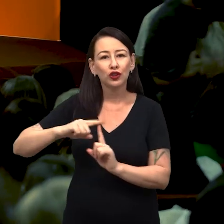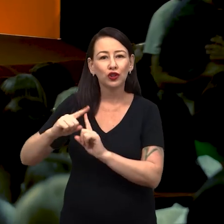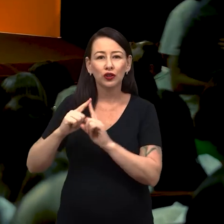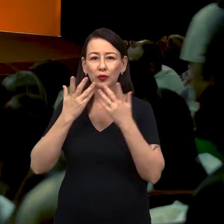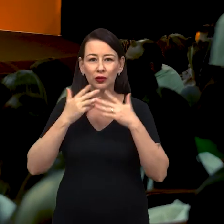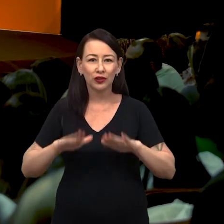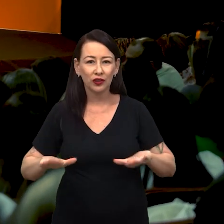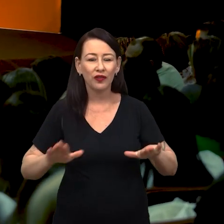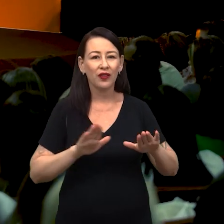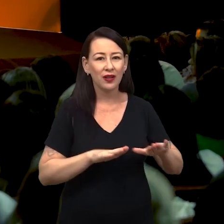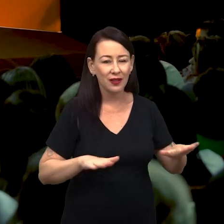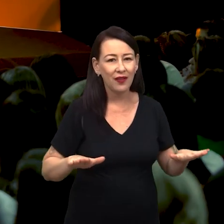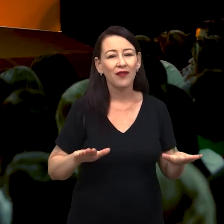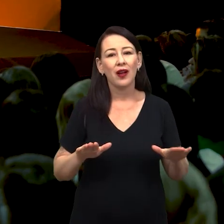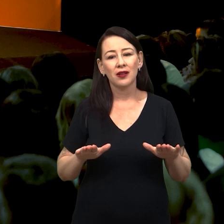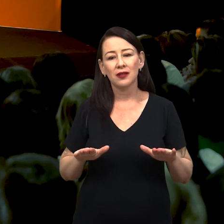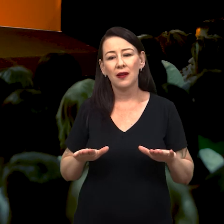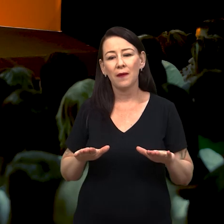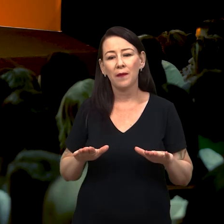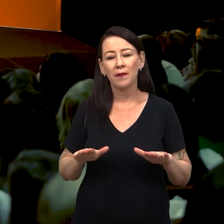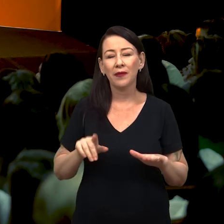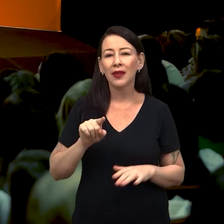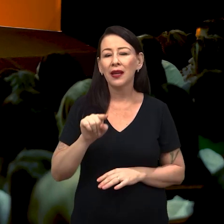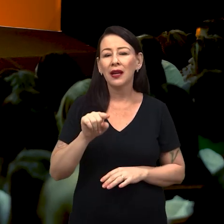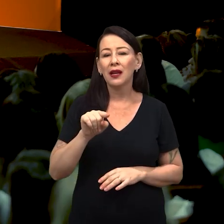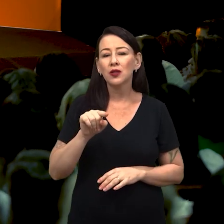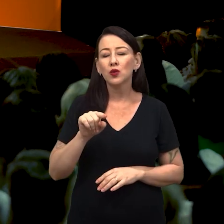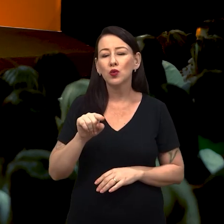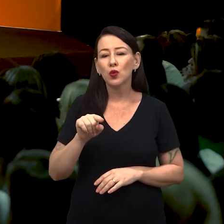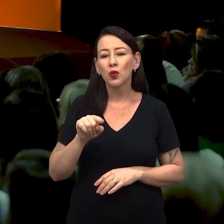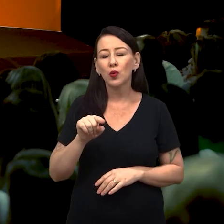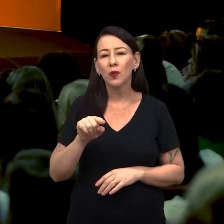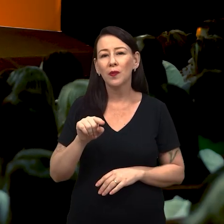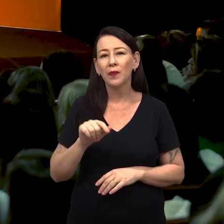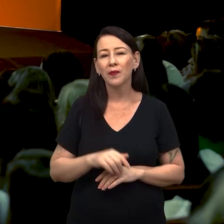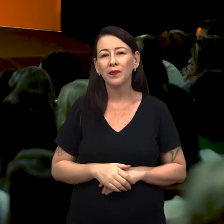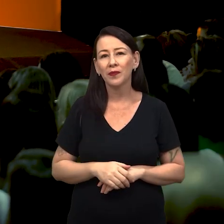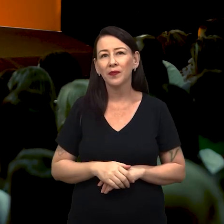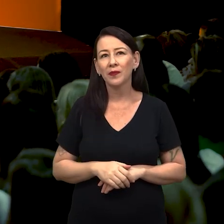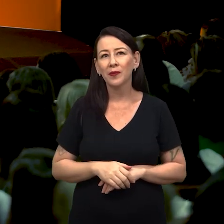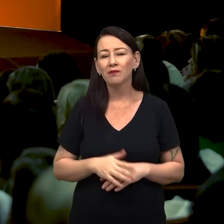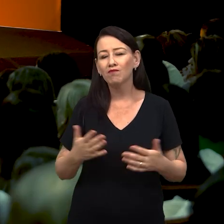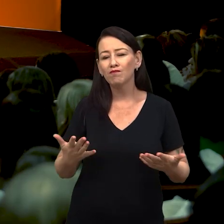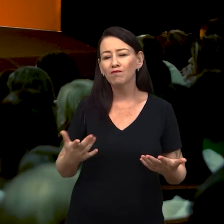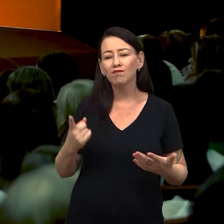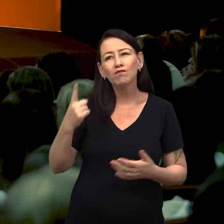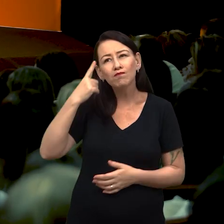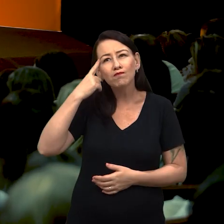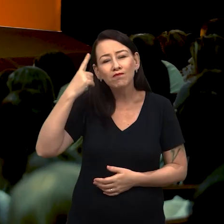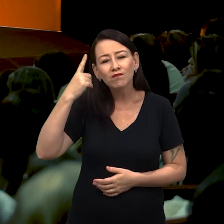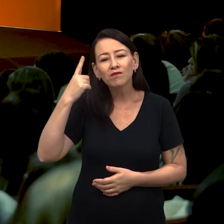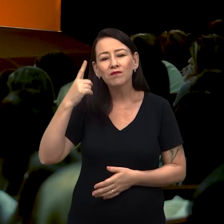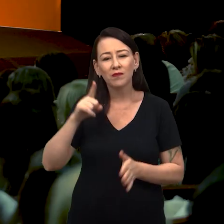crianças afrodescendentes, isso, a pergunta que me veio assim, é tão forte que